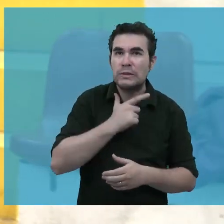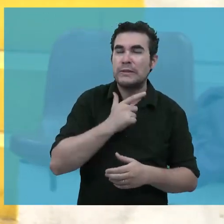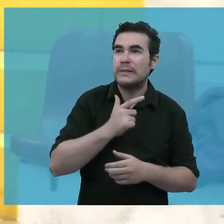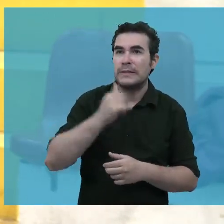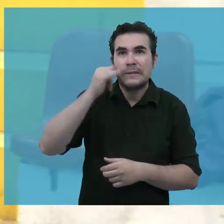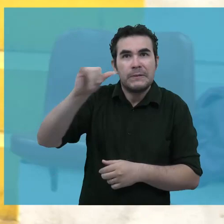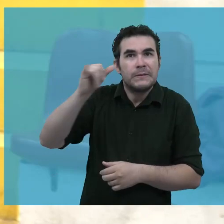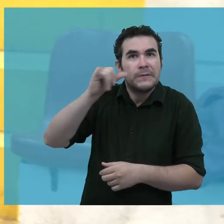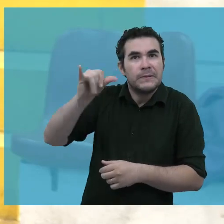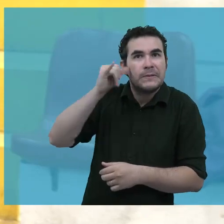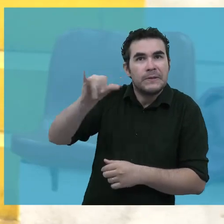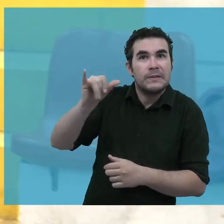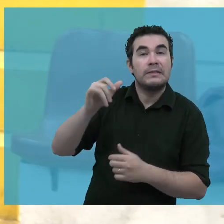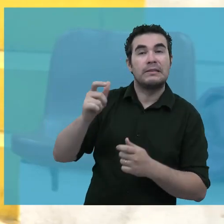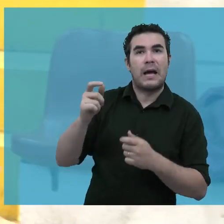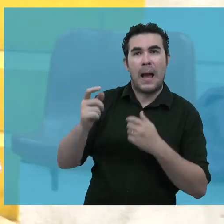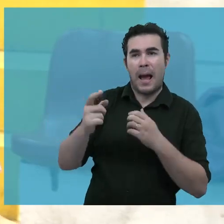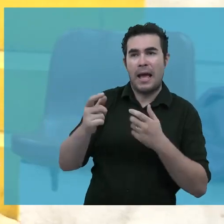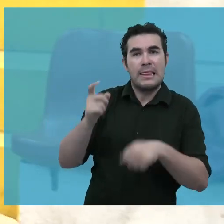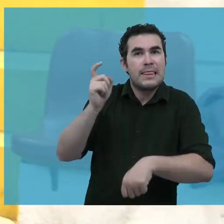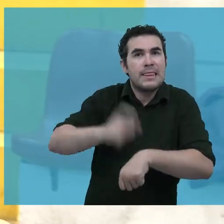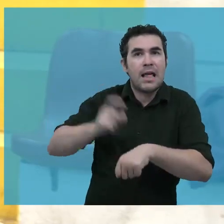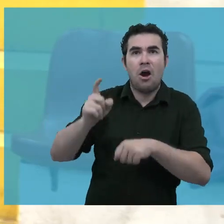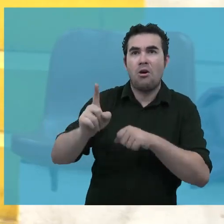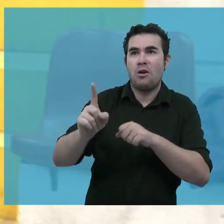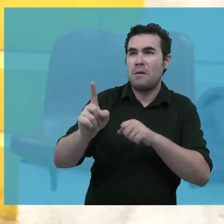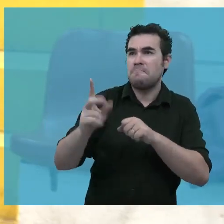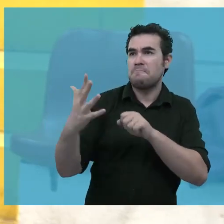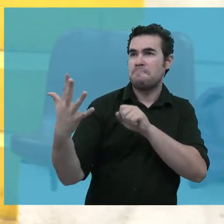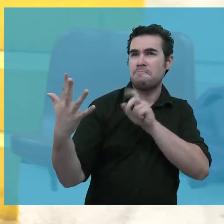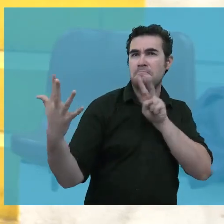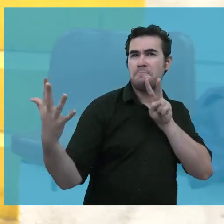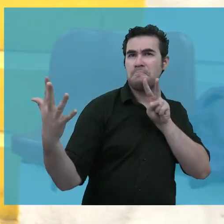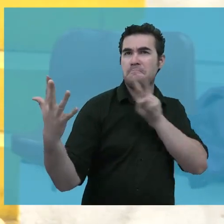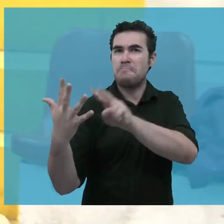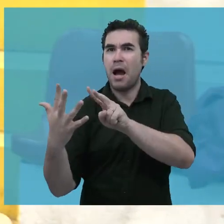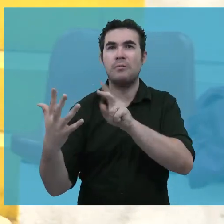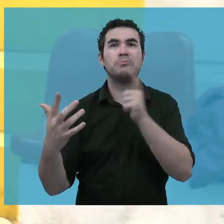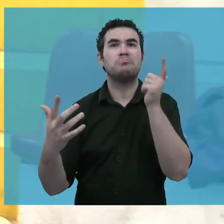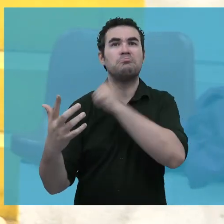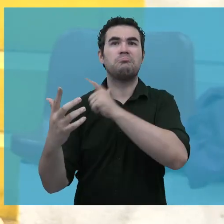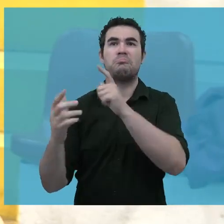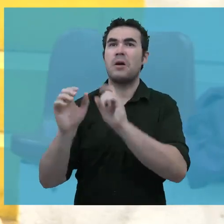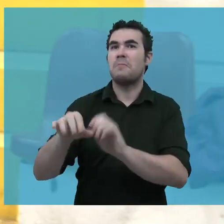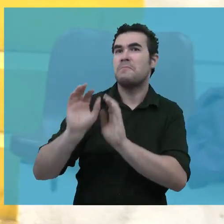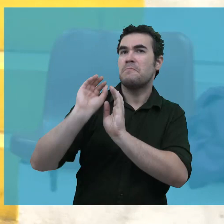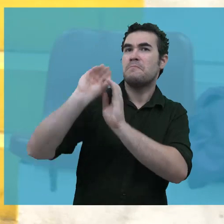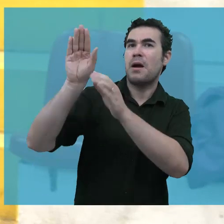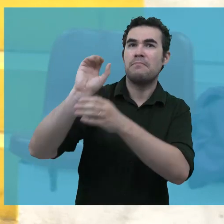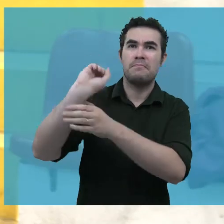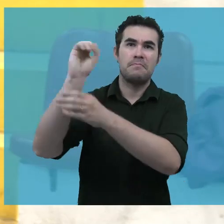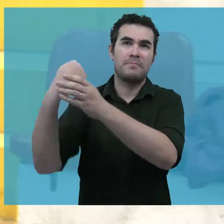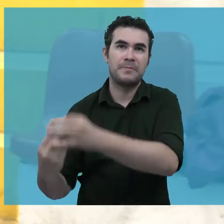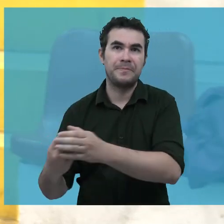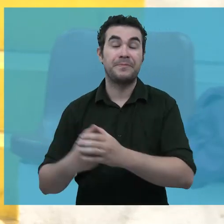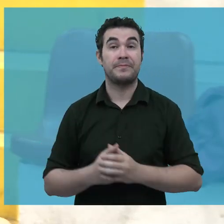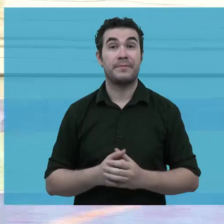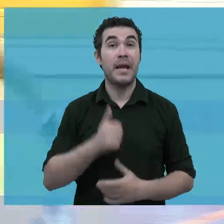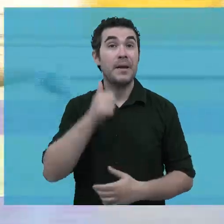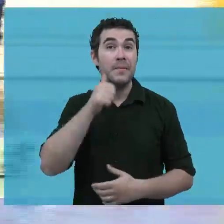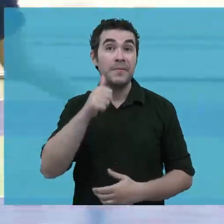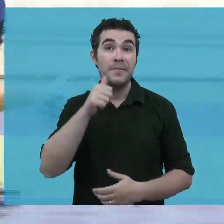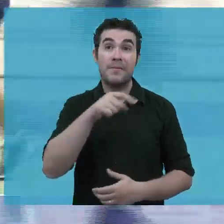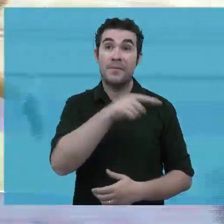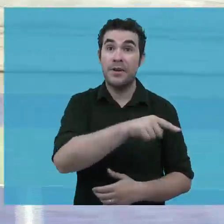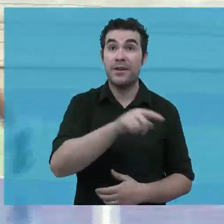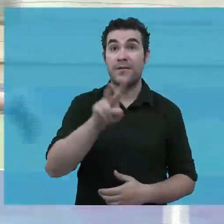fazer, para que o time não consiga marcar tanto e a gente possa depois usufruir o nosso ataque para pontuar. E acho que é esse o nosso ponto forte mesmo.